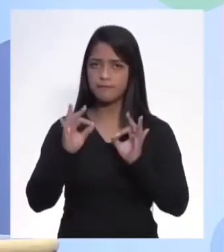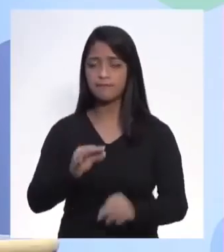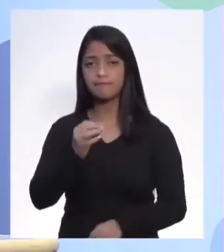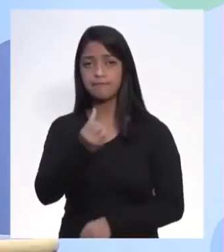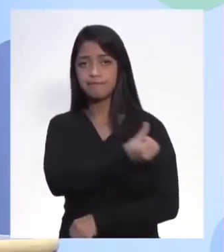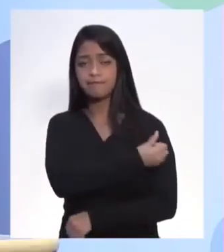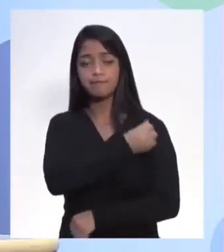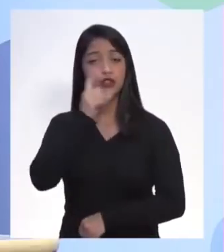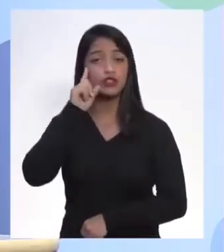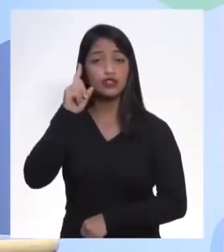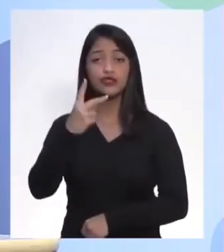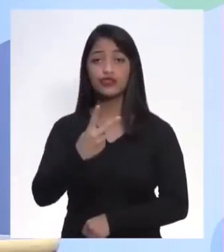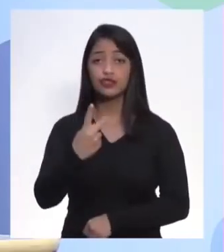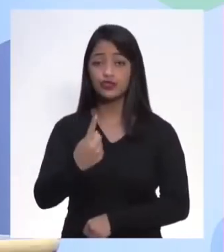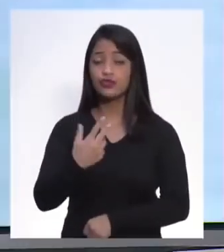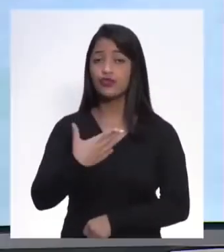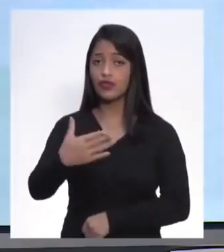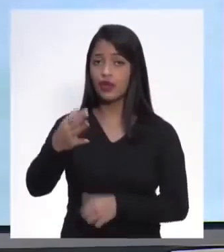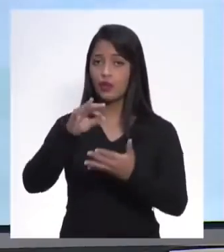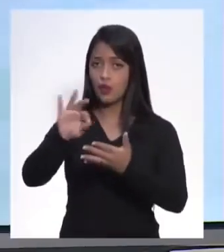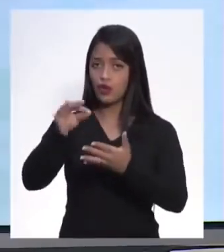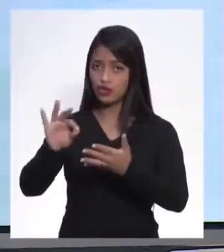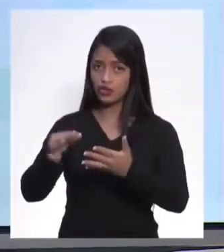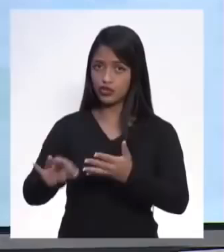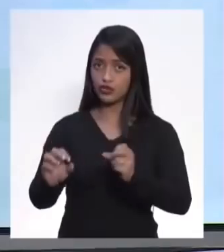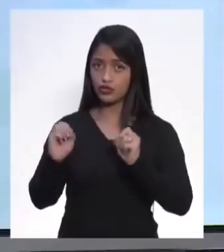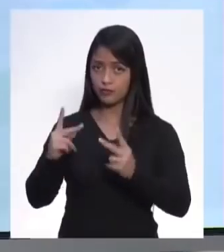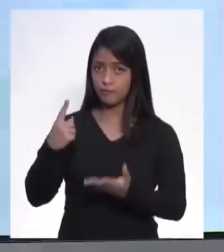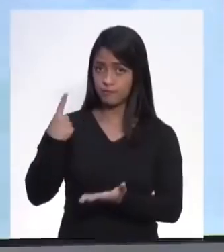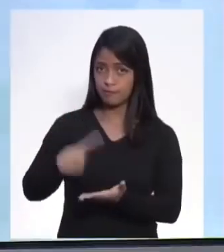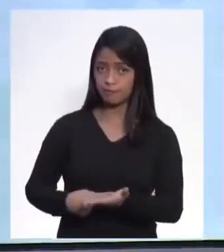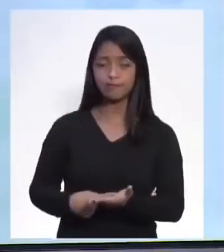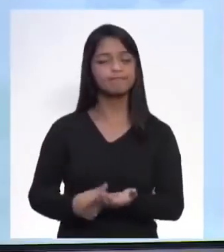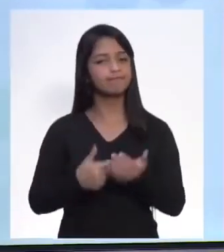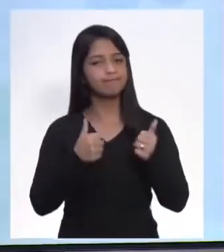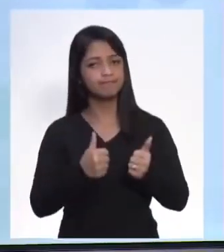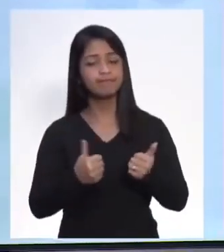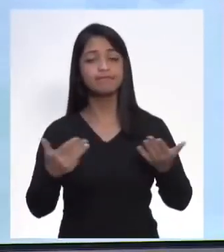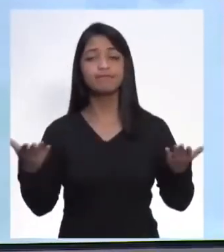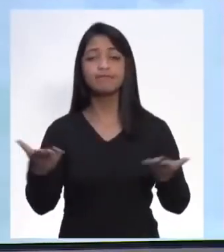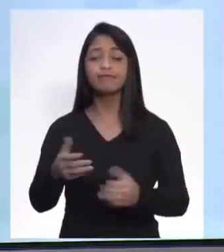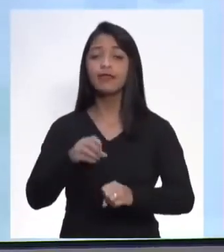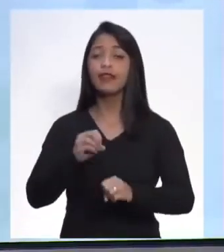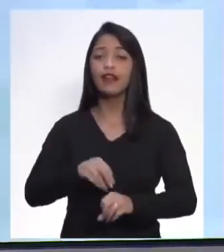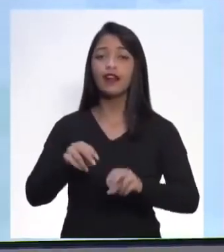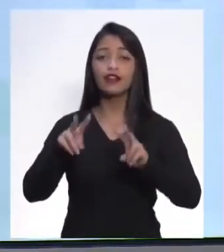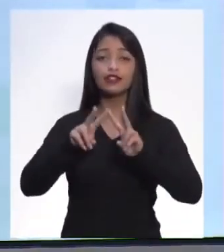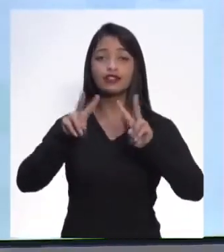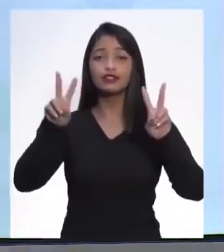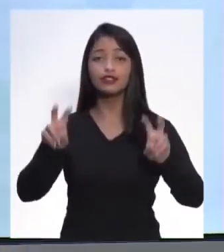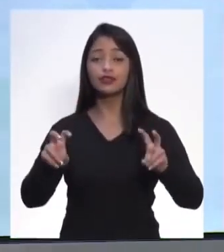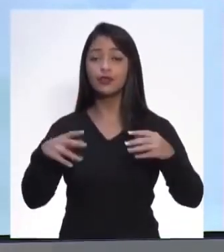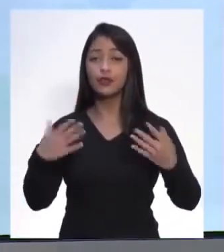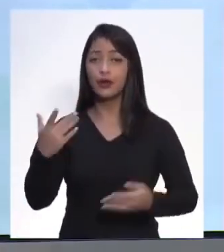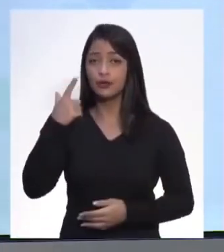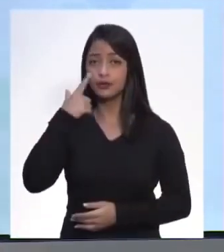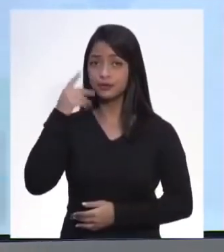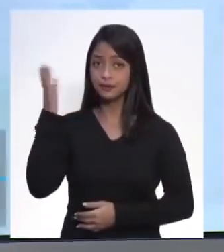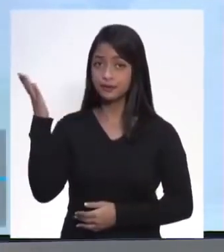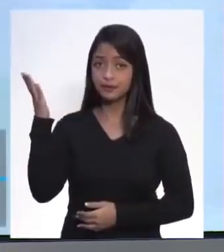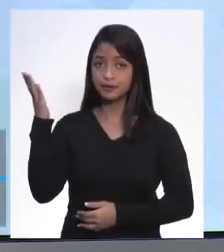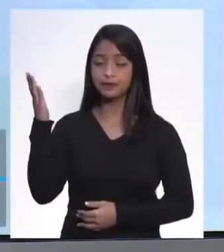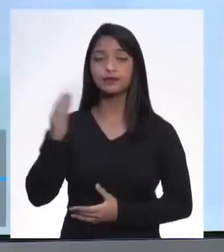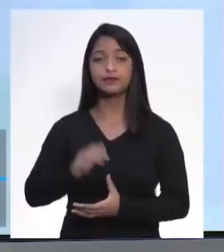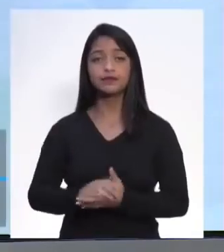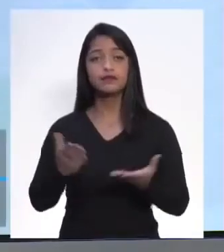dia 21, combinado? Beleza, tá? Vai aparecer para vocês aí o título da aula de hoje. Estamos na aula de